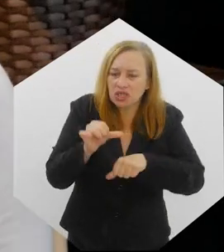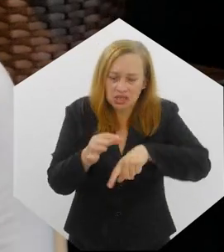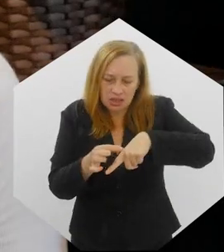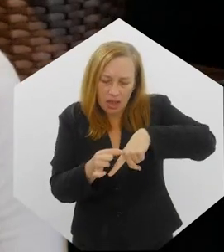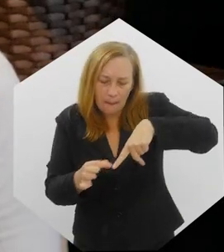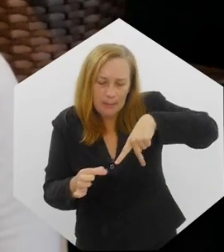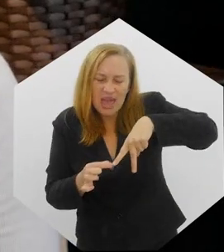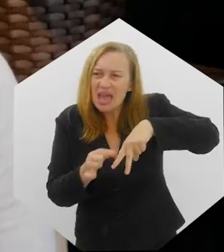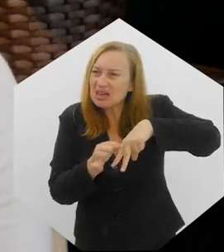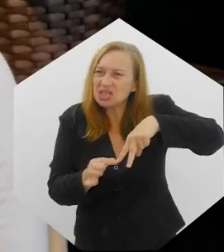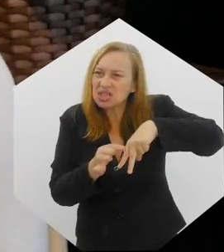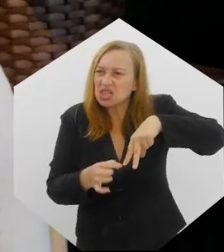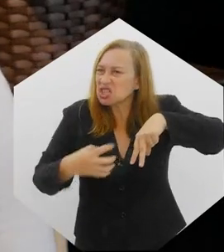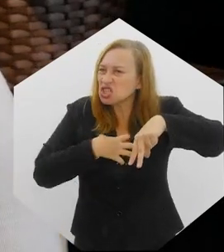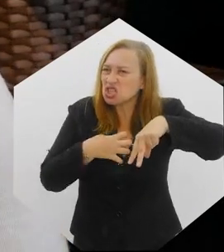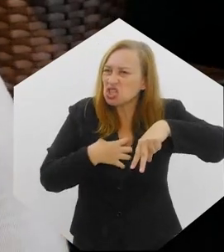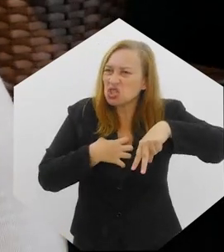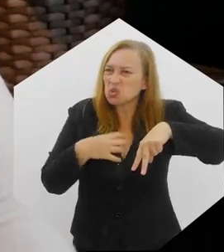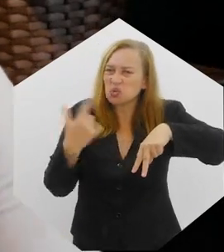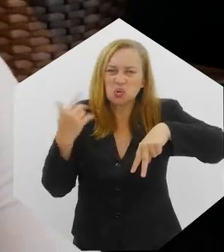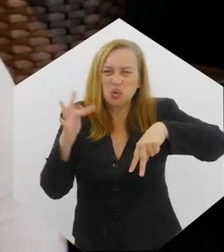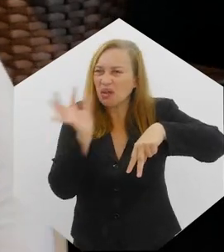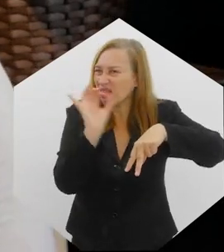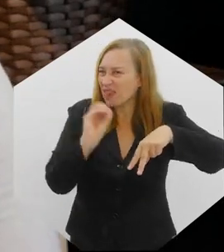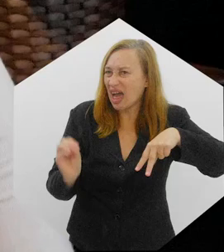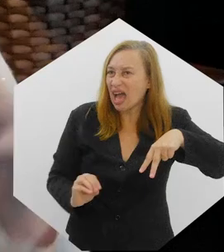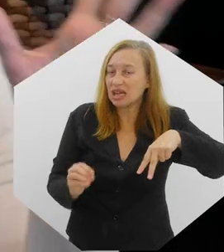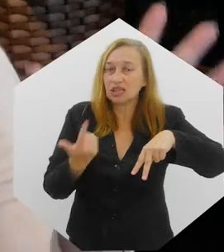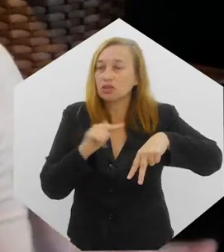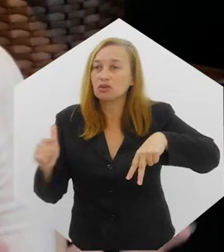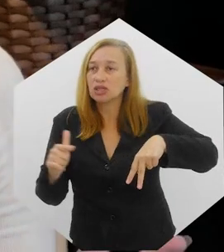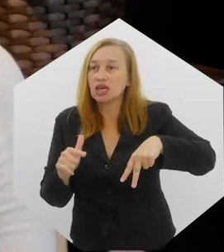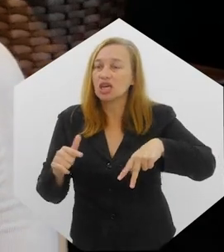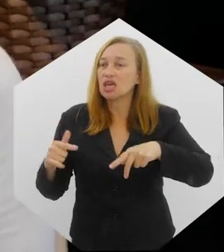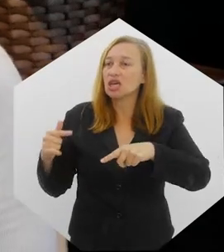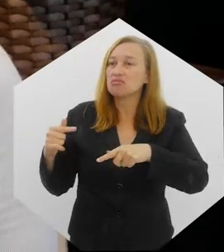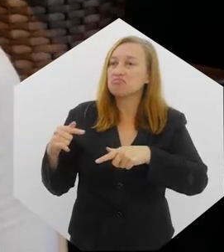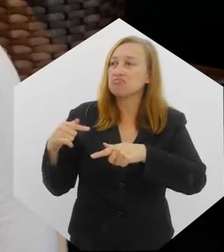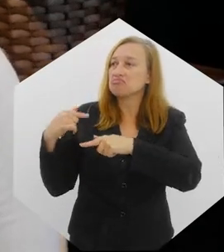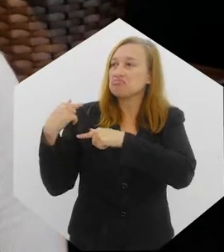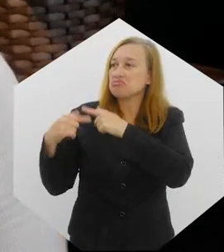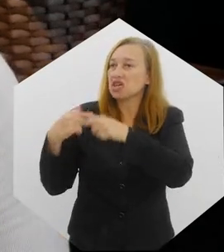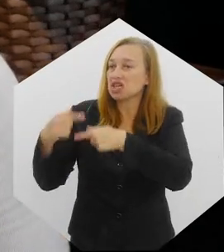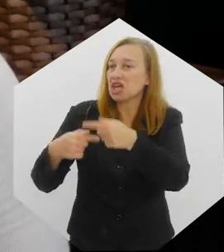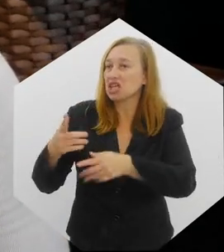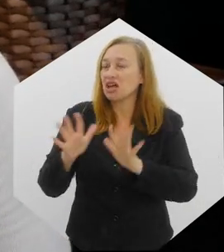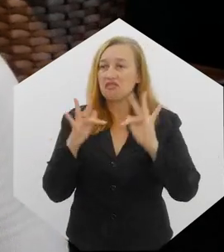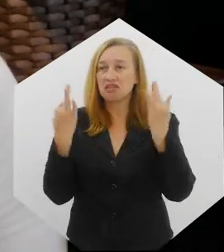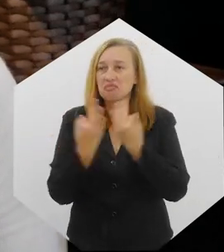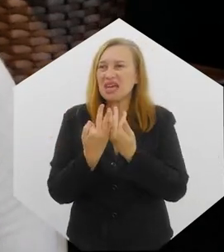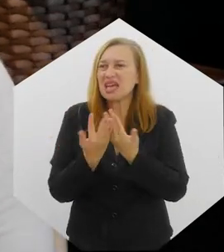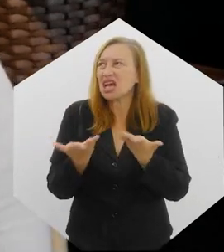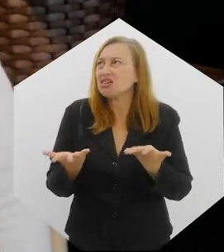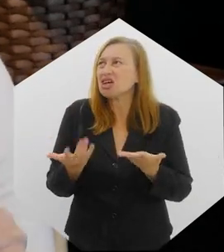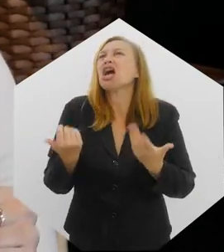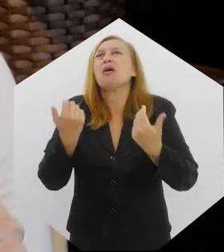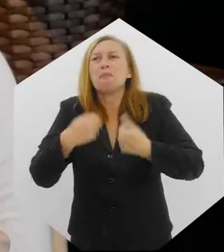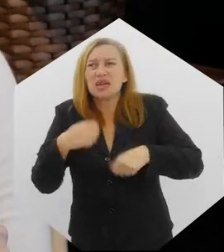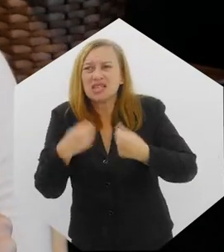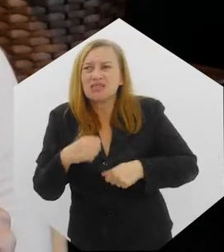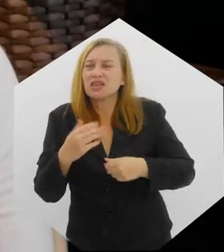não vê nenhuma alteração na perna, não está sentindo dor, não tem um parente aí que tem casos de trombose, de